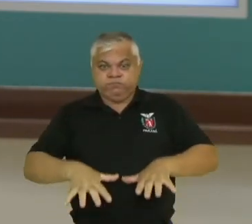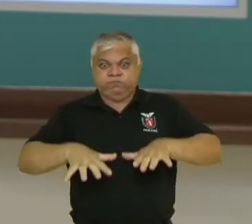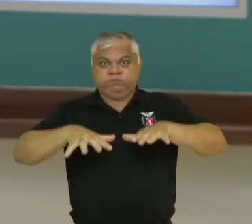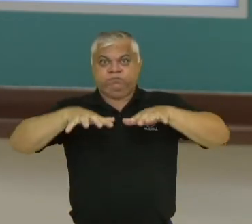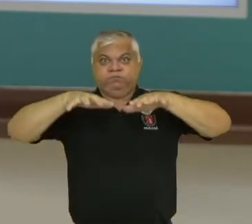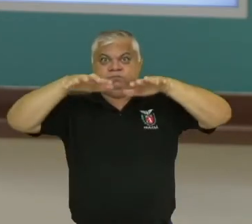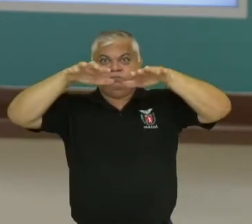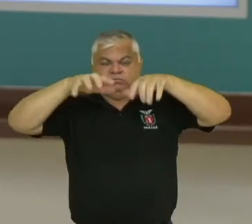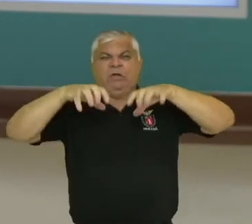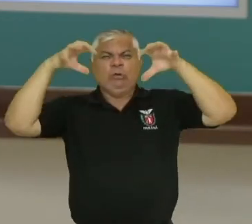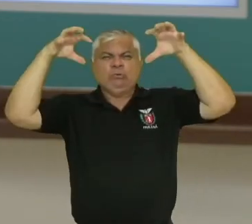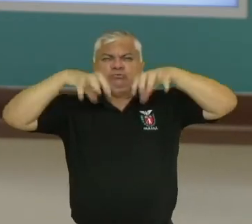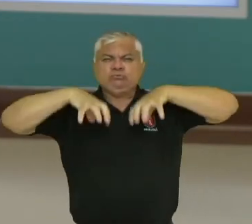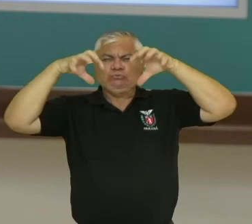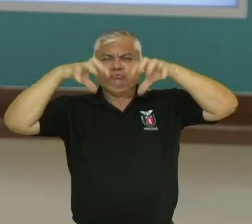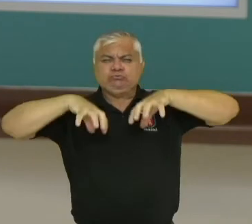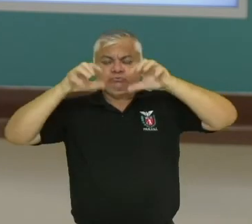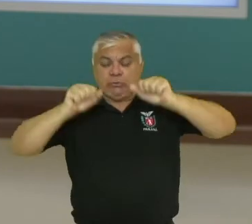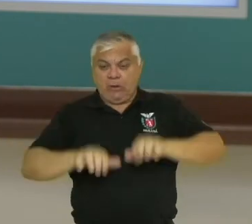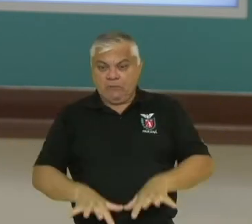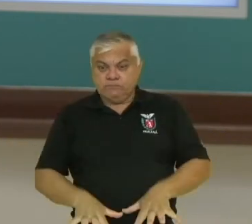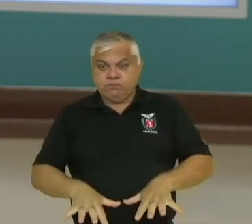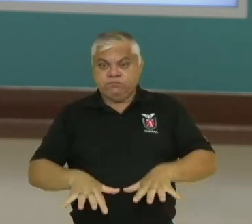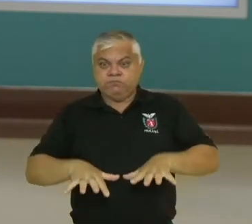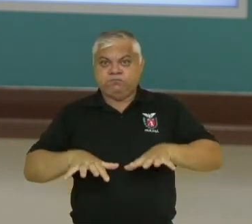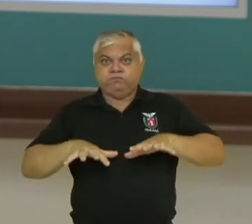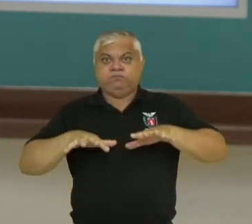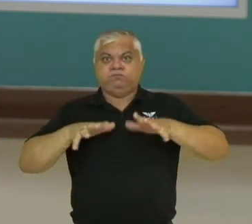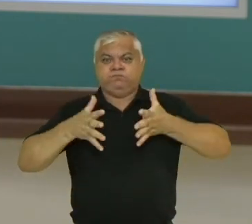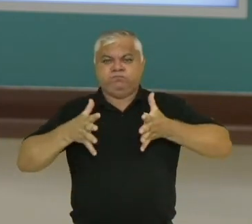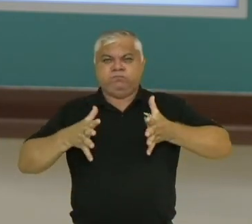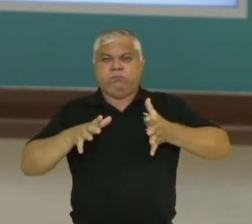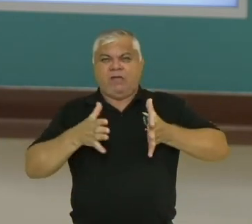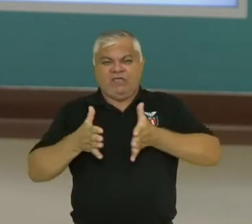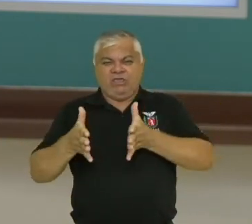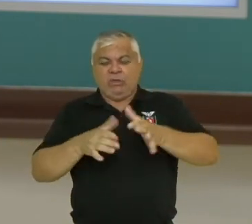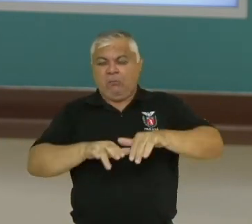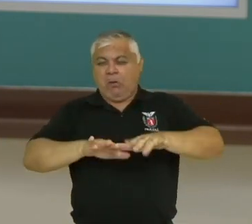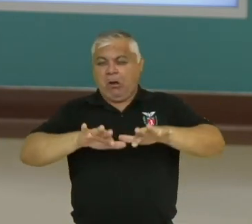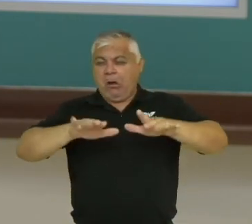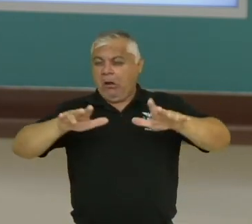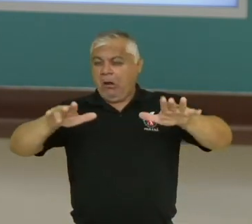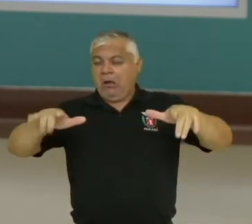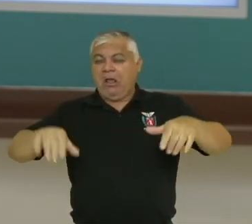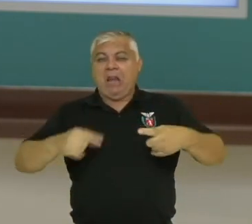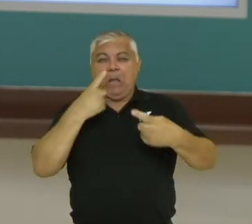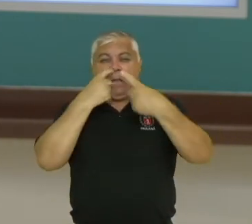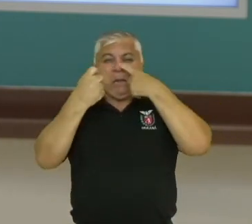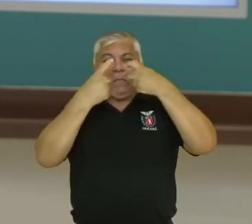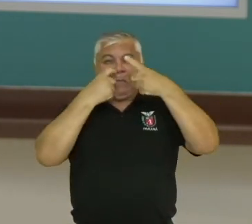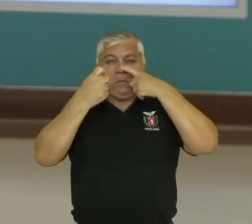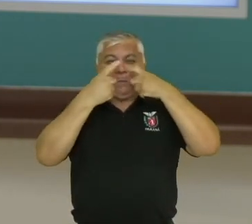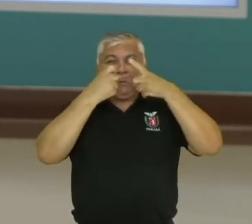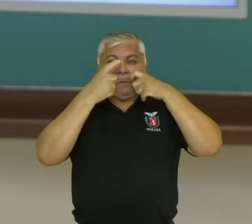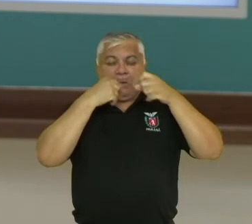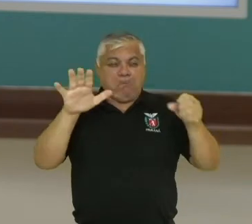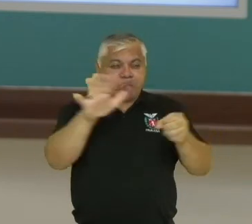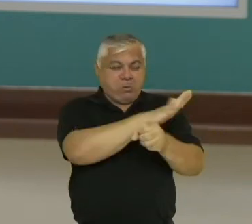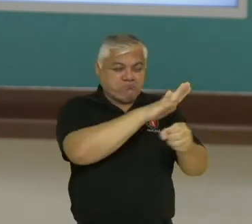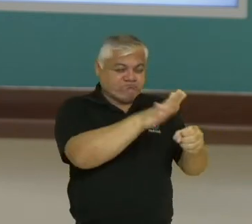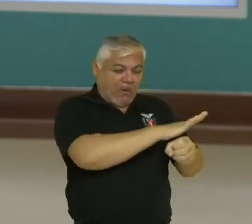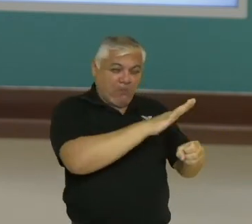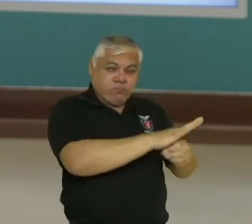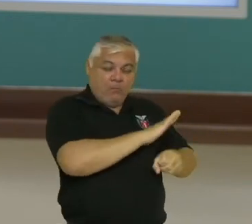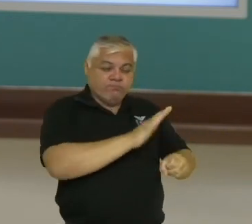as chuvas de verão e muitas cidades acabam tendo enchentes. O lixo cobrindo bueiros ou entupindo